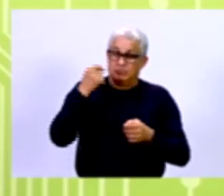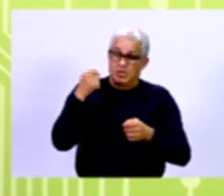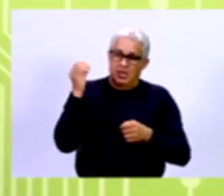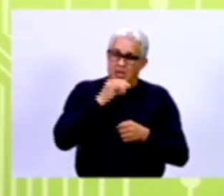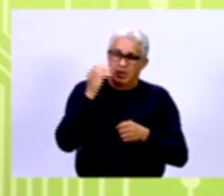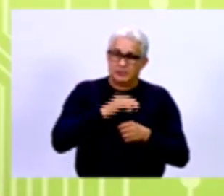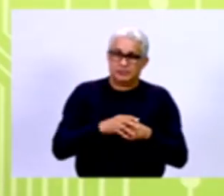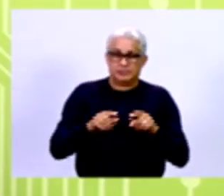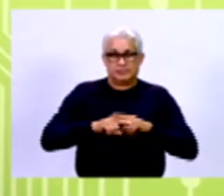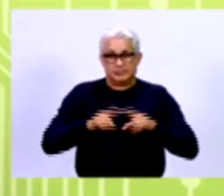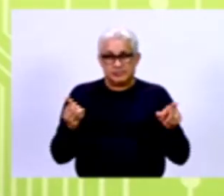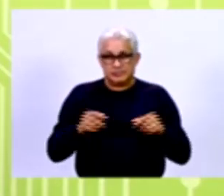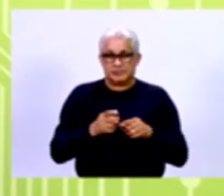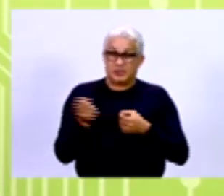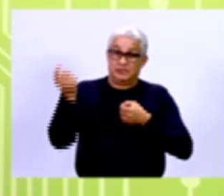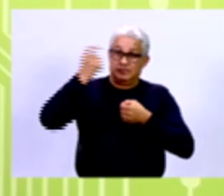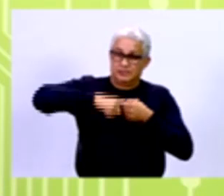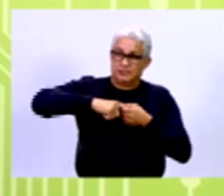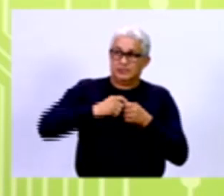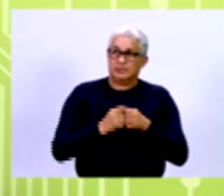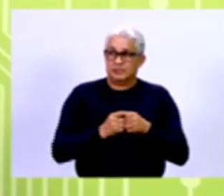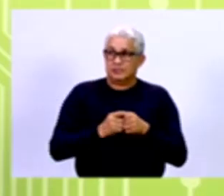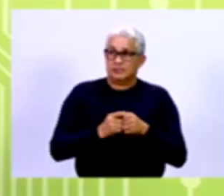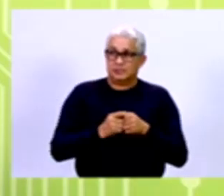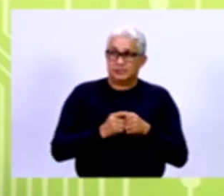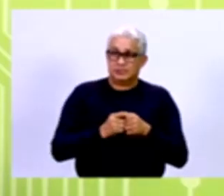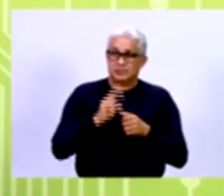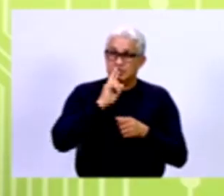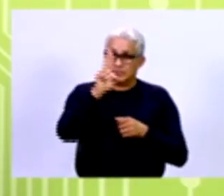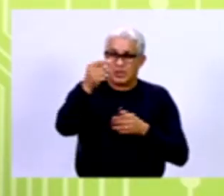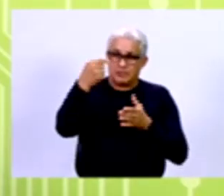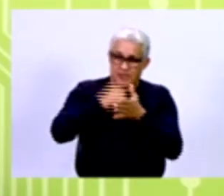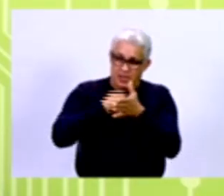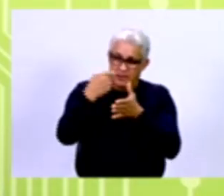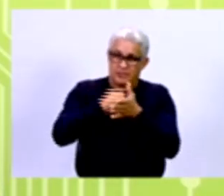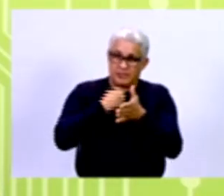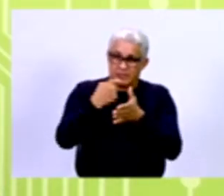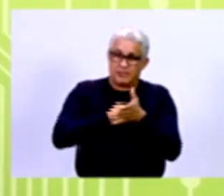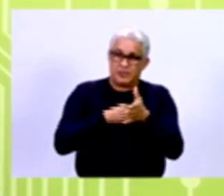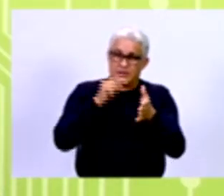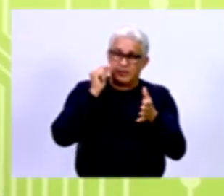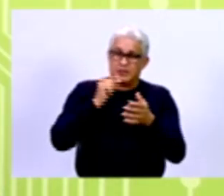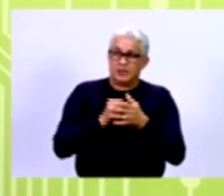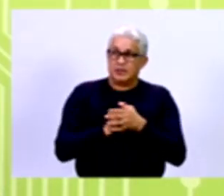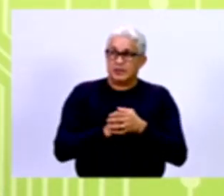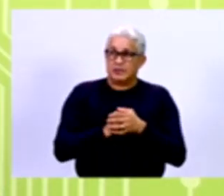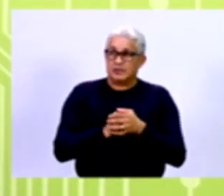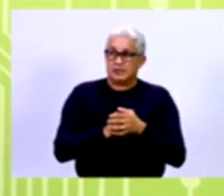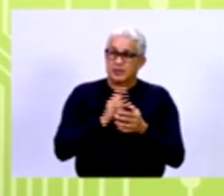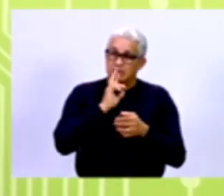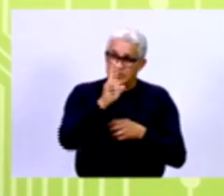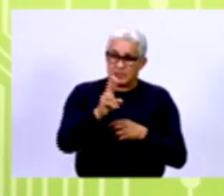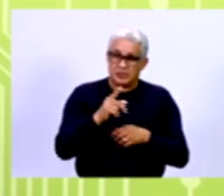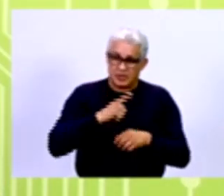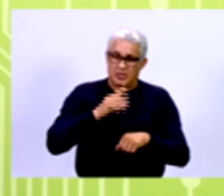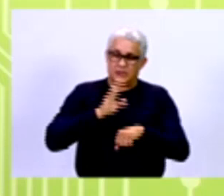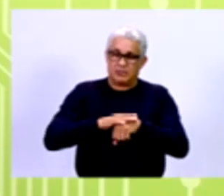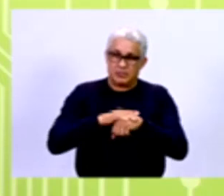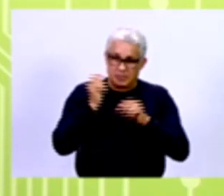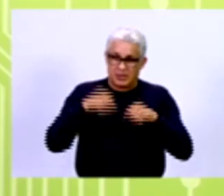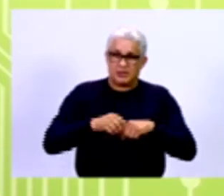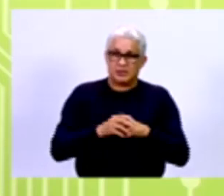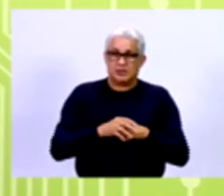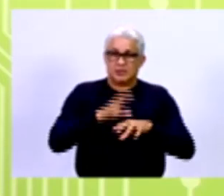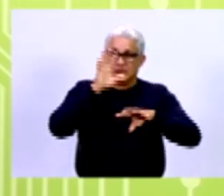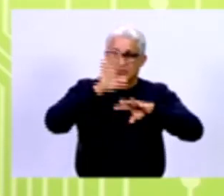pouquinho, mas no retorno nós vamos responder as perguntas colocadas e vamos ter mais tempo para comentar a